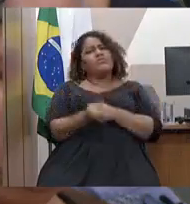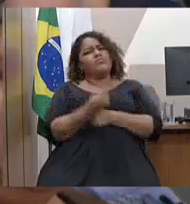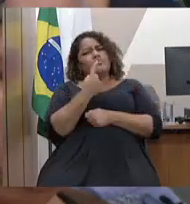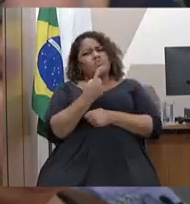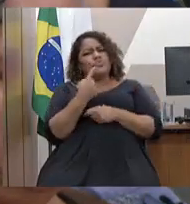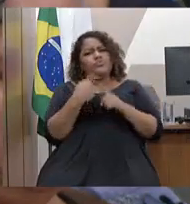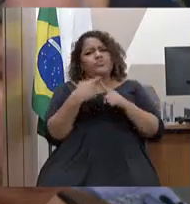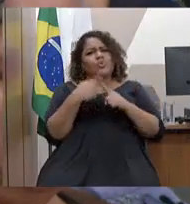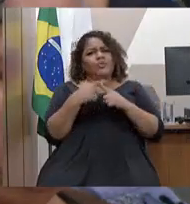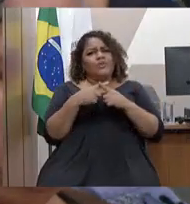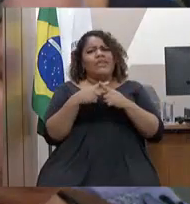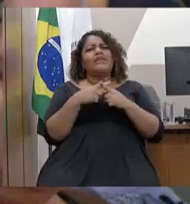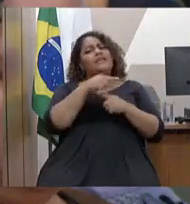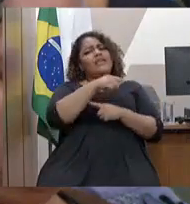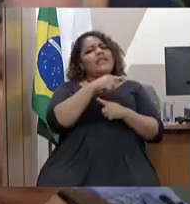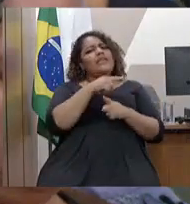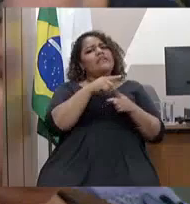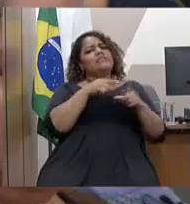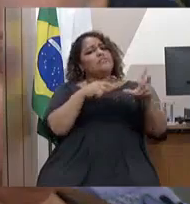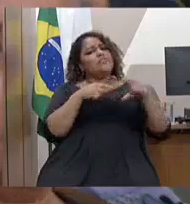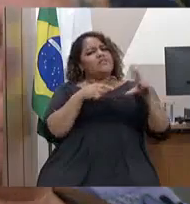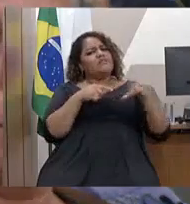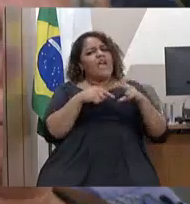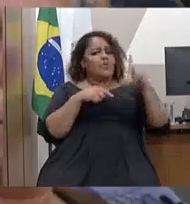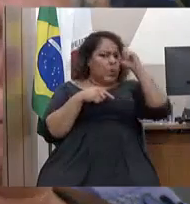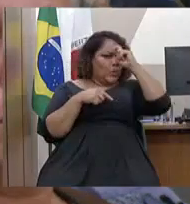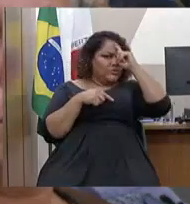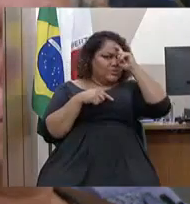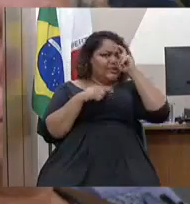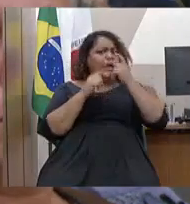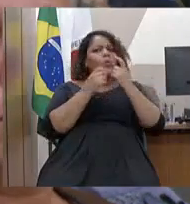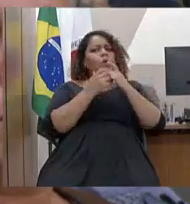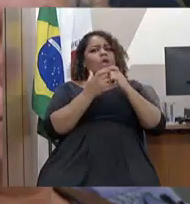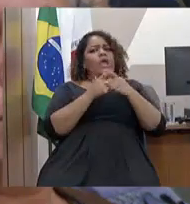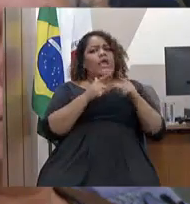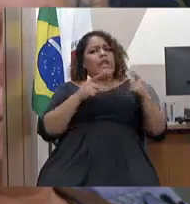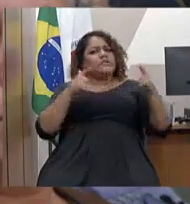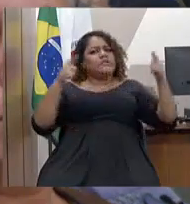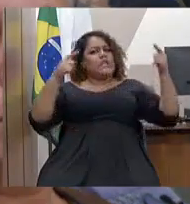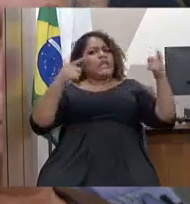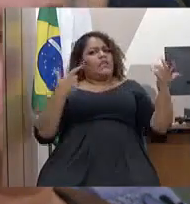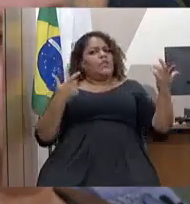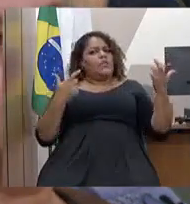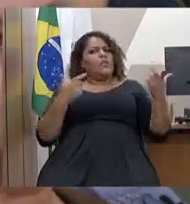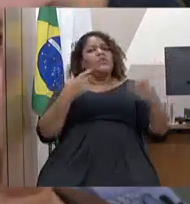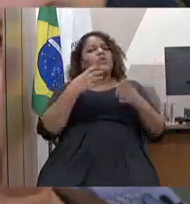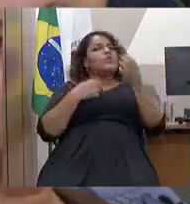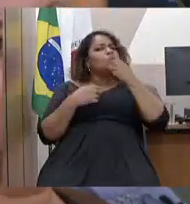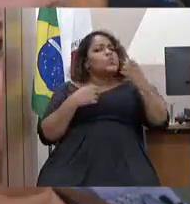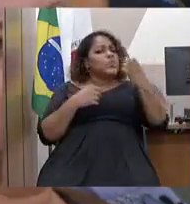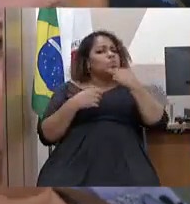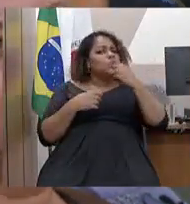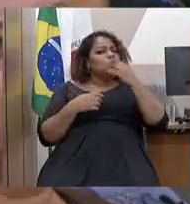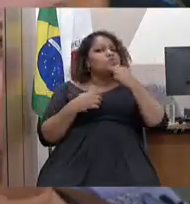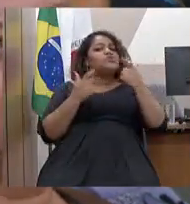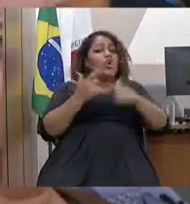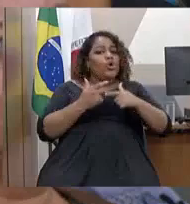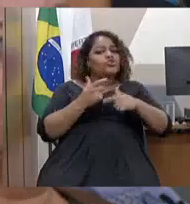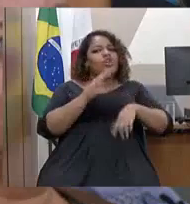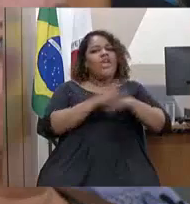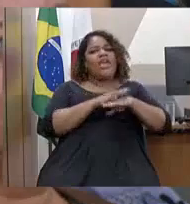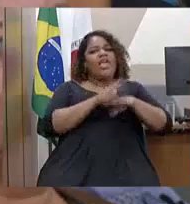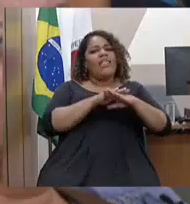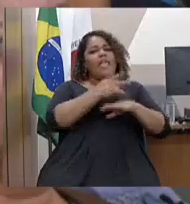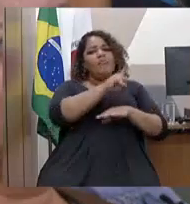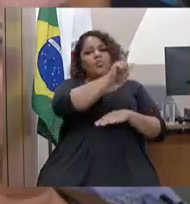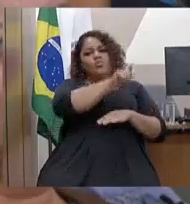crescendo não só aqui em Minas Gerais mas em outros estados e o Luke sai da mão dos trabalhadores então é importante dizer